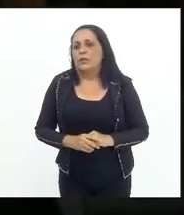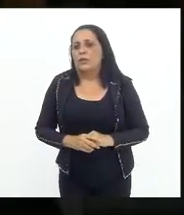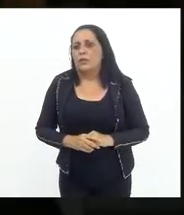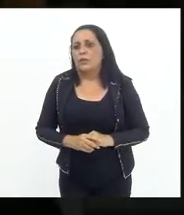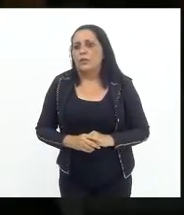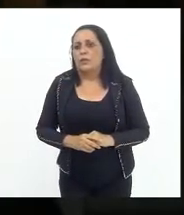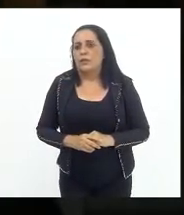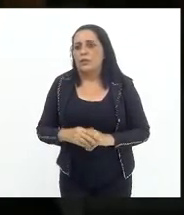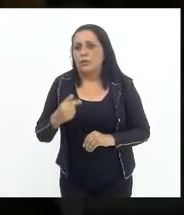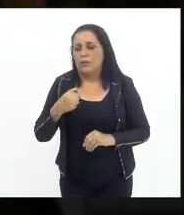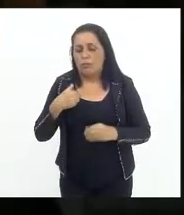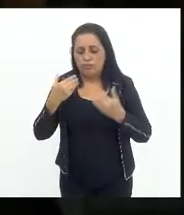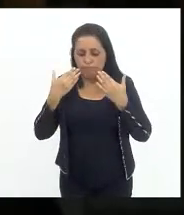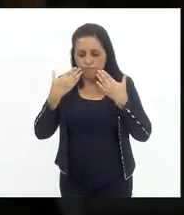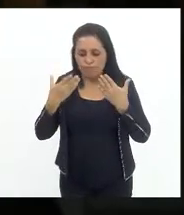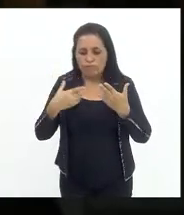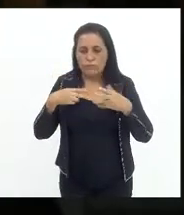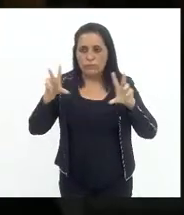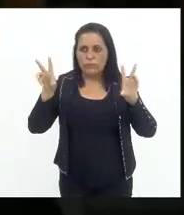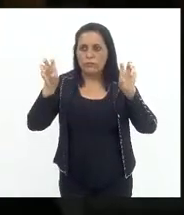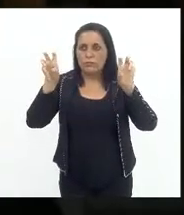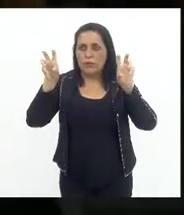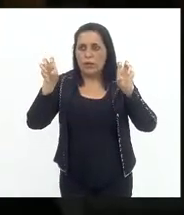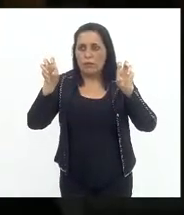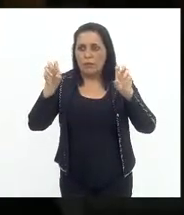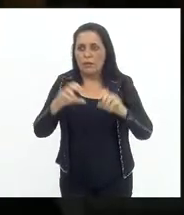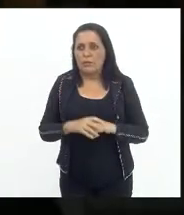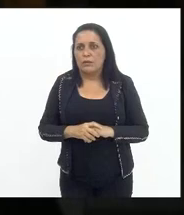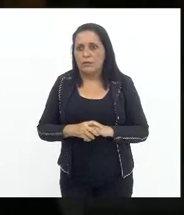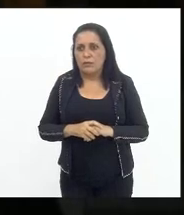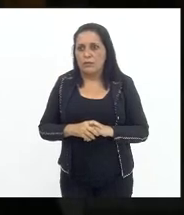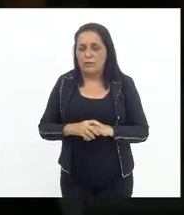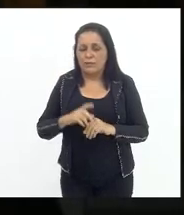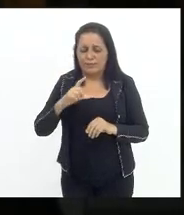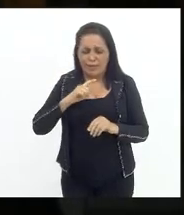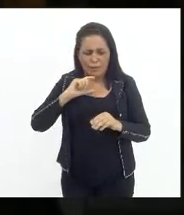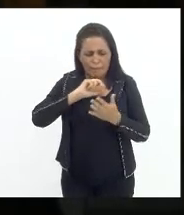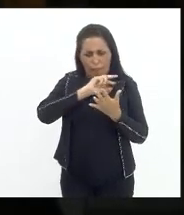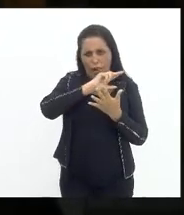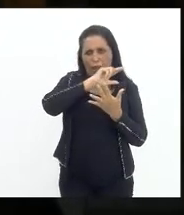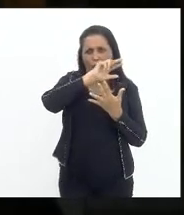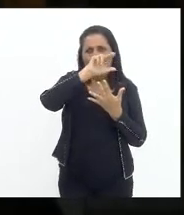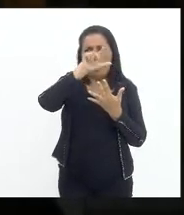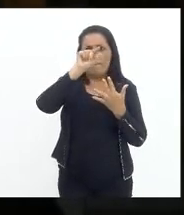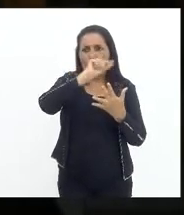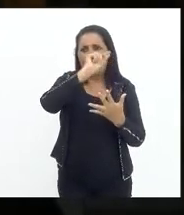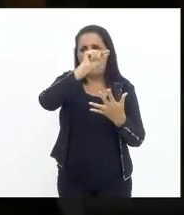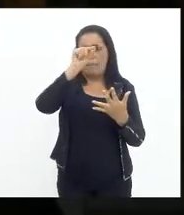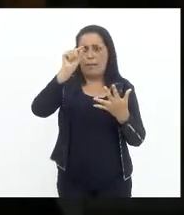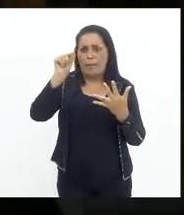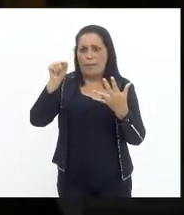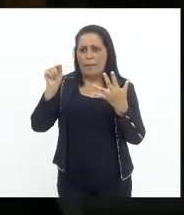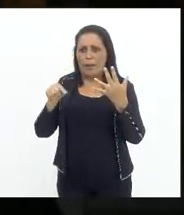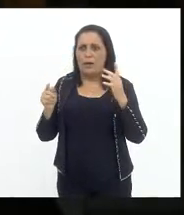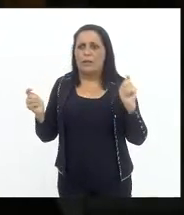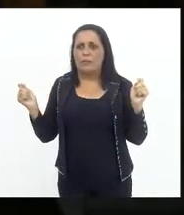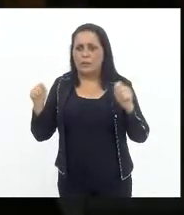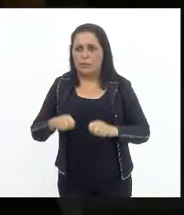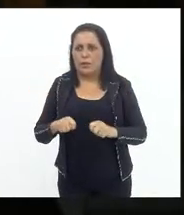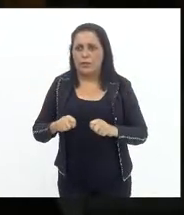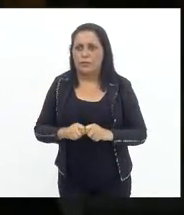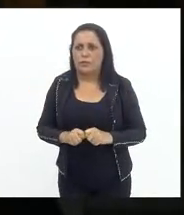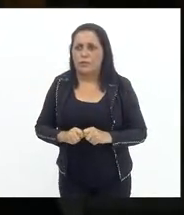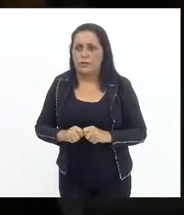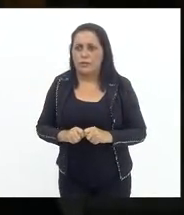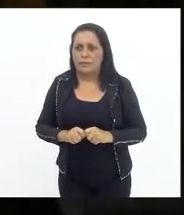a esse tema, que pega múltiplas possibilidades. Né?